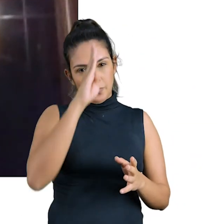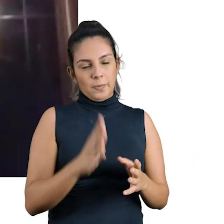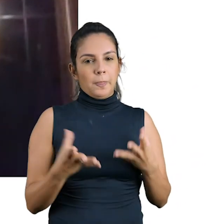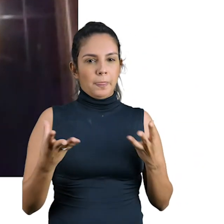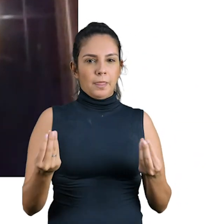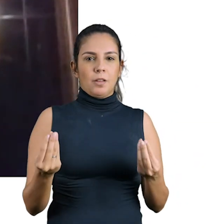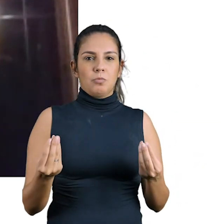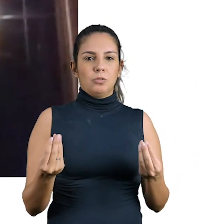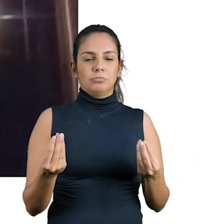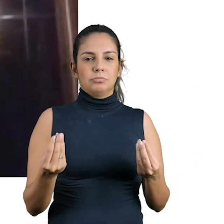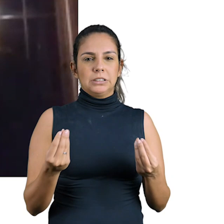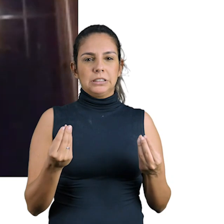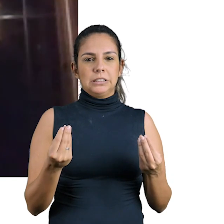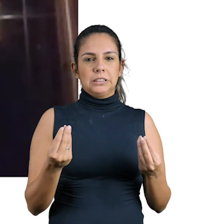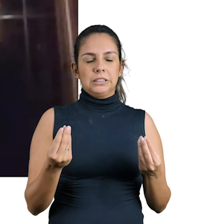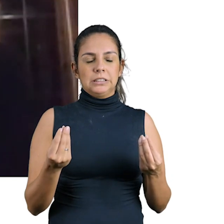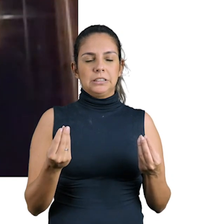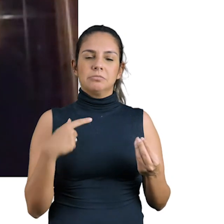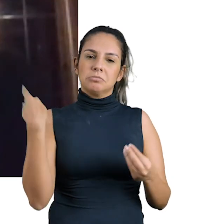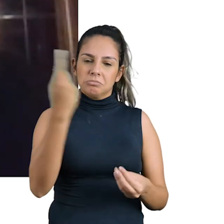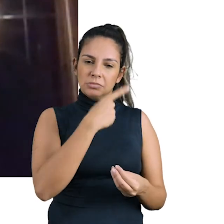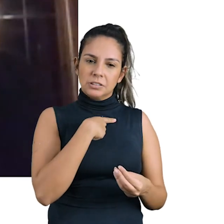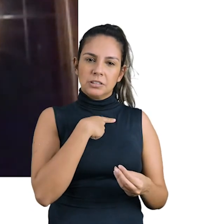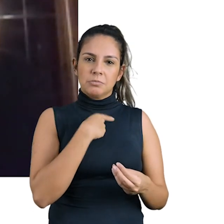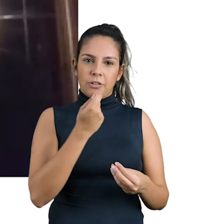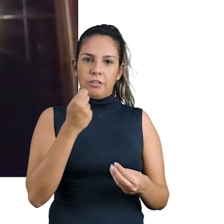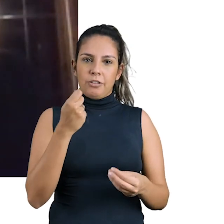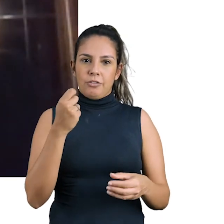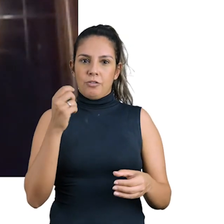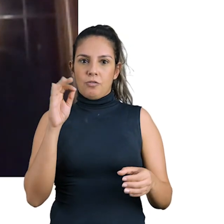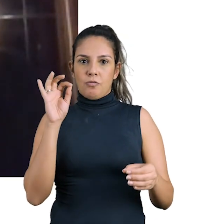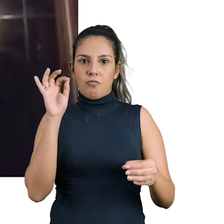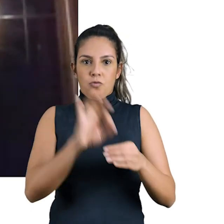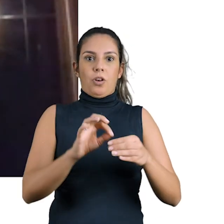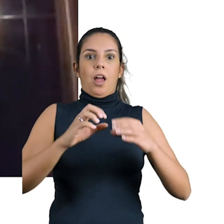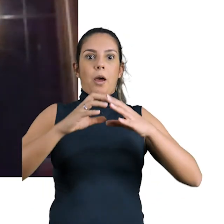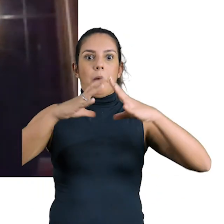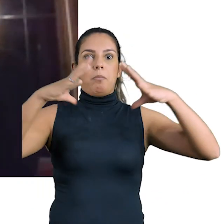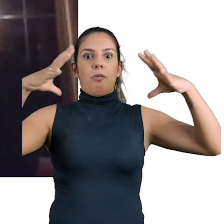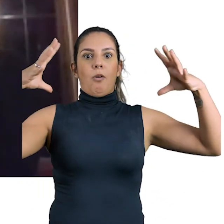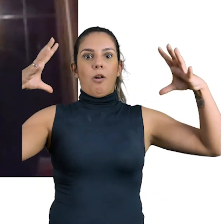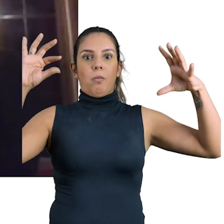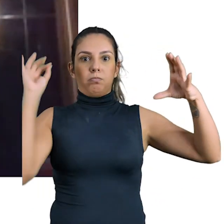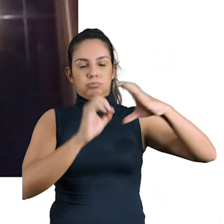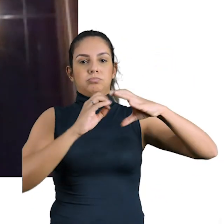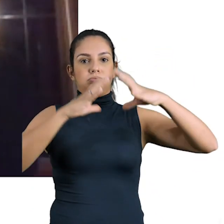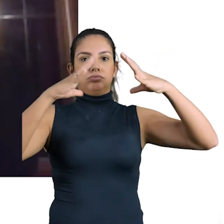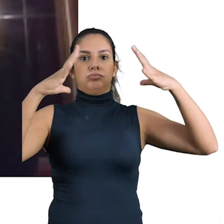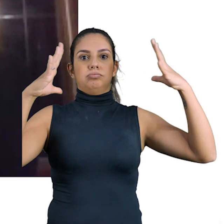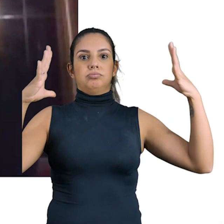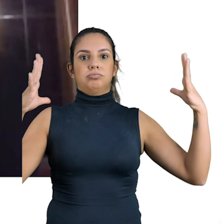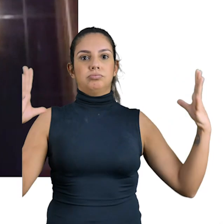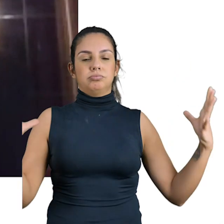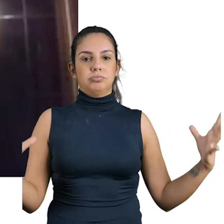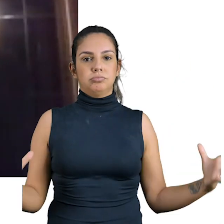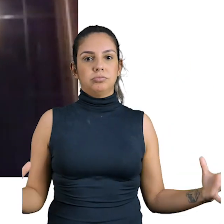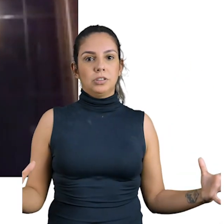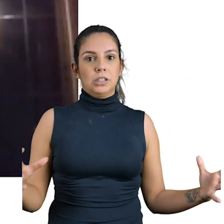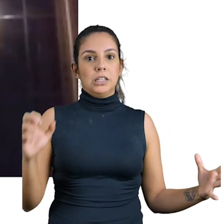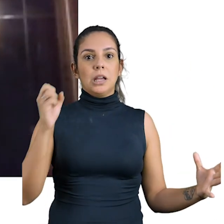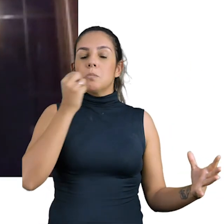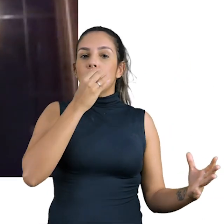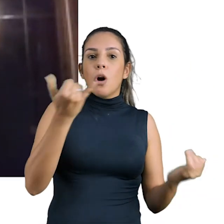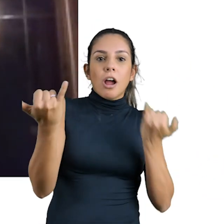de se comunicar. Também eu acho que o Brasil é muito variado e que talvez a gente tenha que furar a bolha, né? Talvez